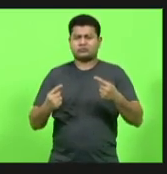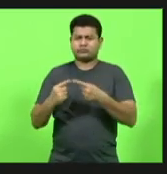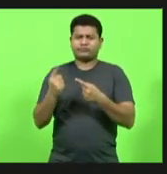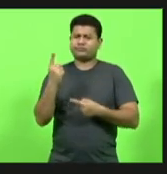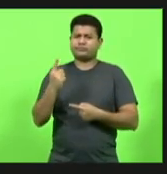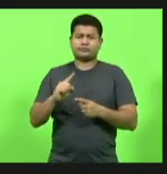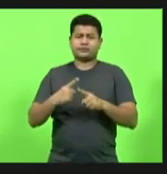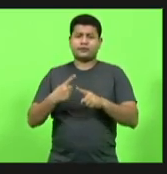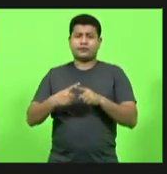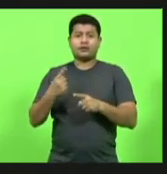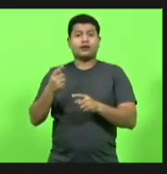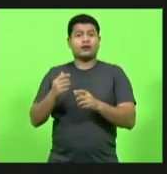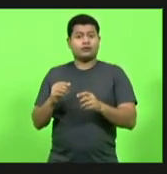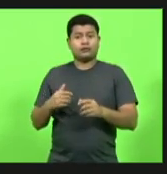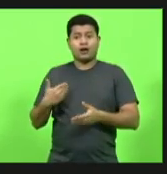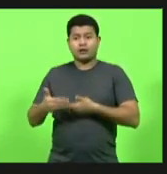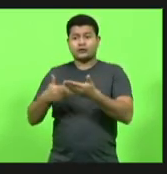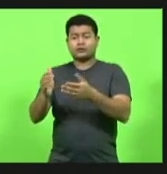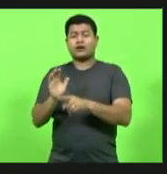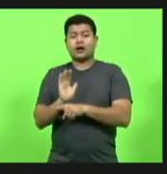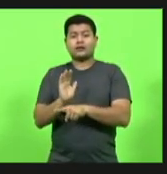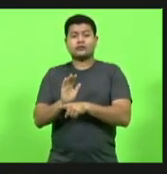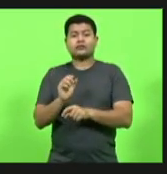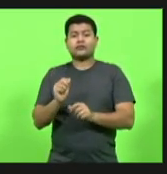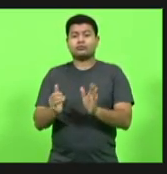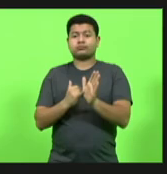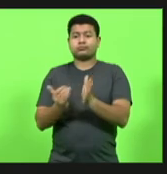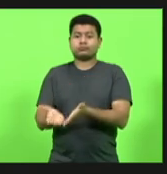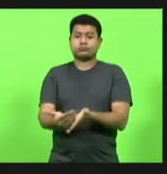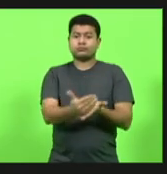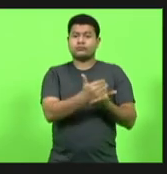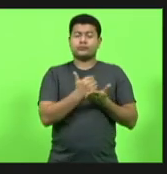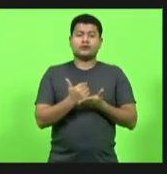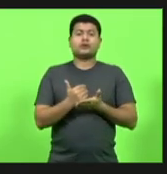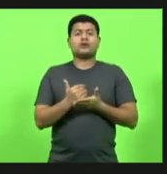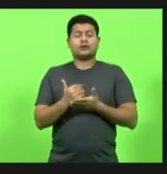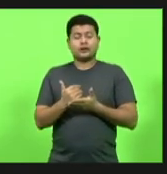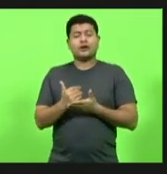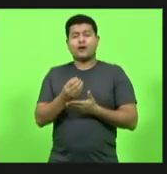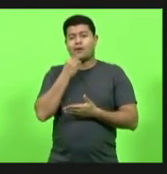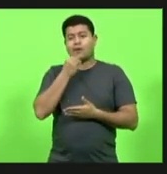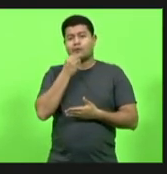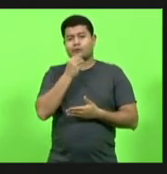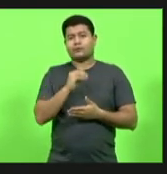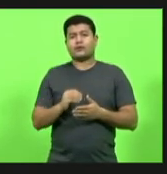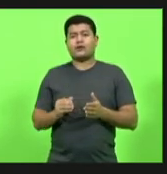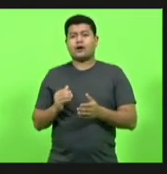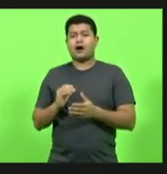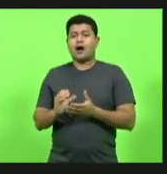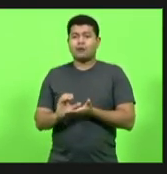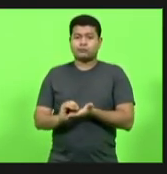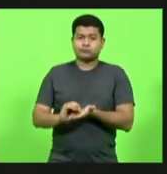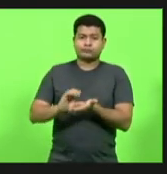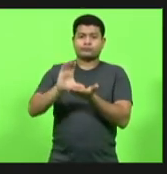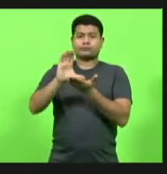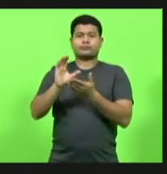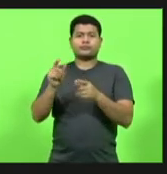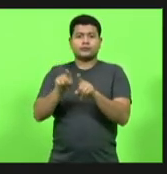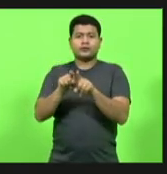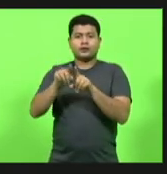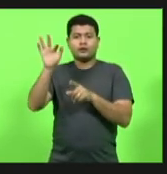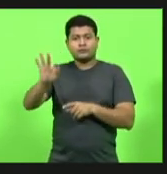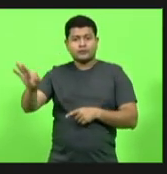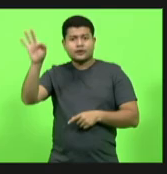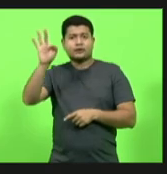vai aumentar a arrecadação do Estado e, consequentemente, vai aumentar a arrecadação da Federação do